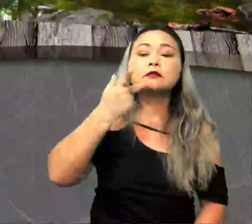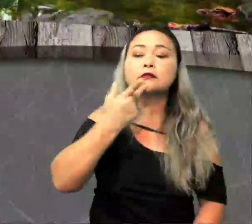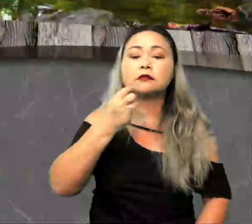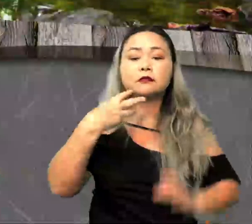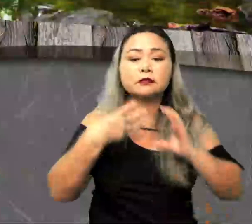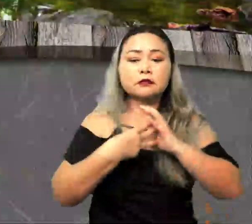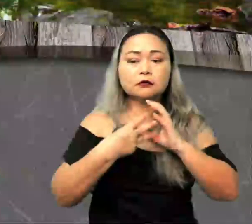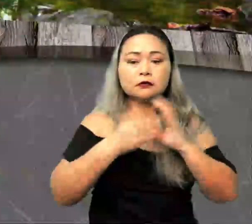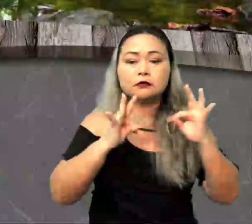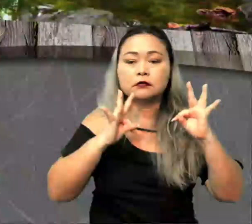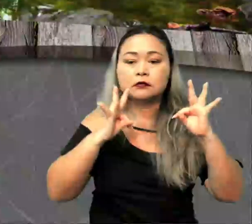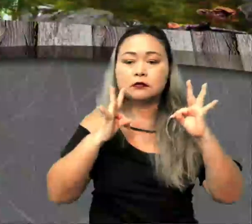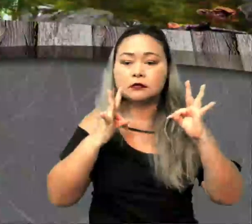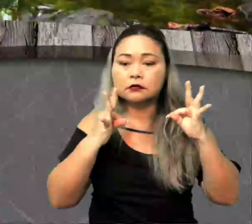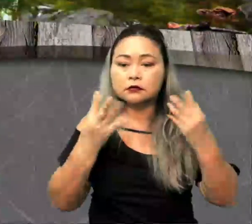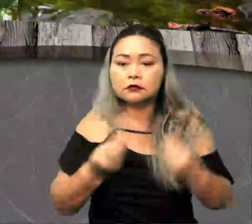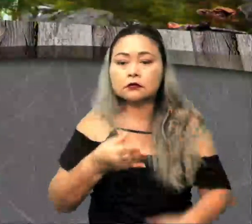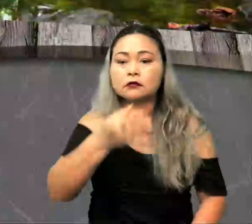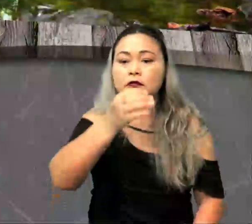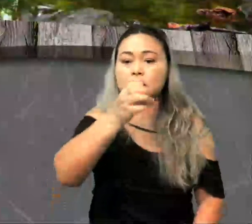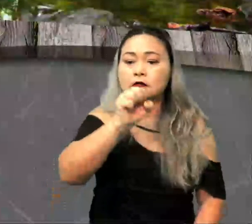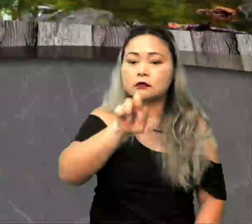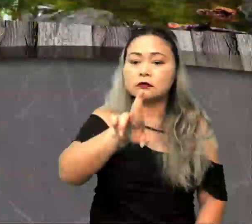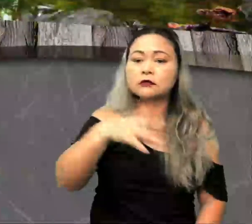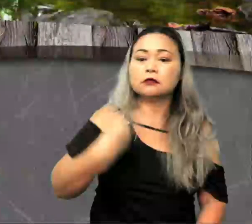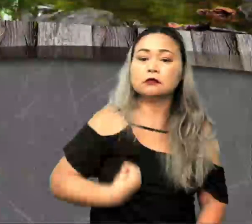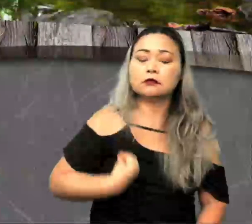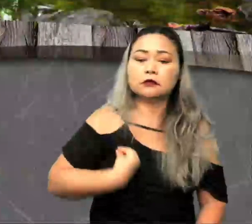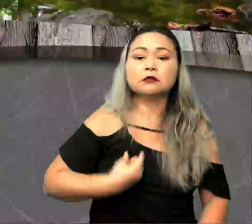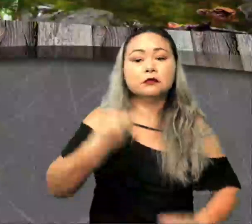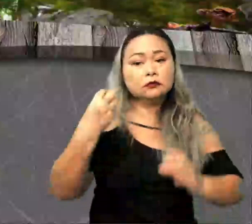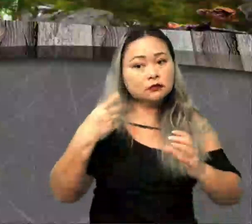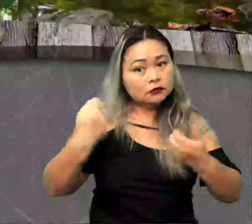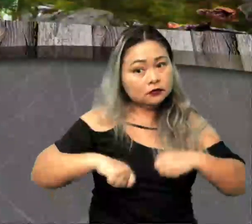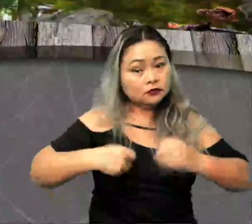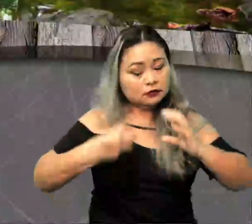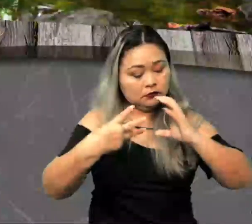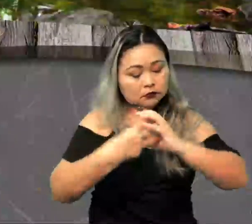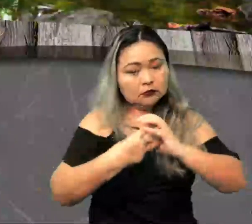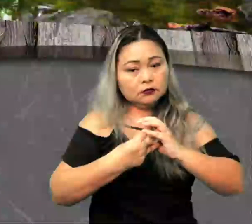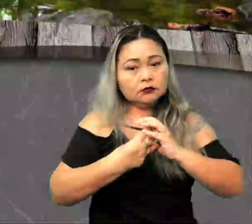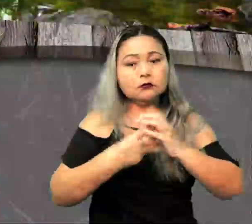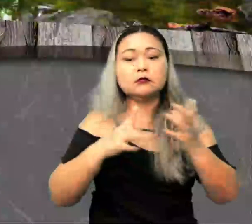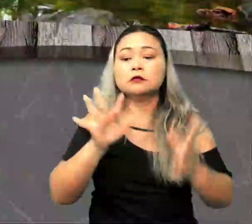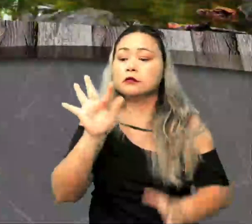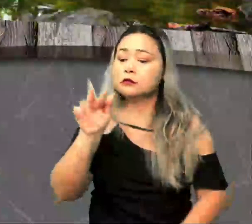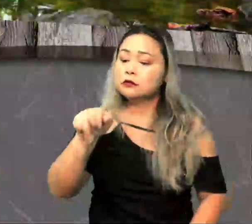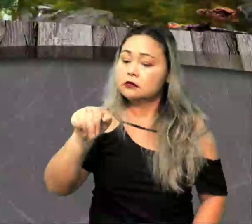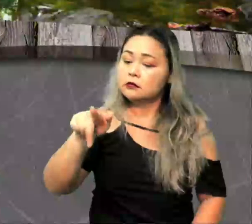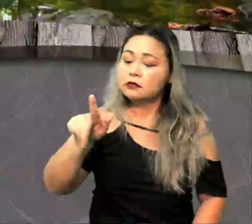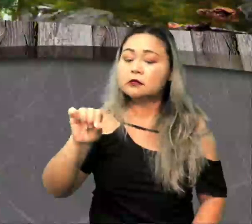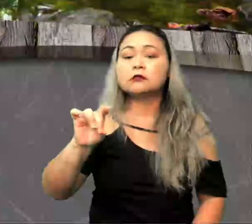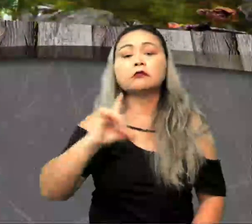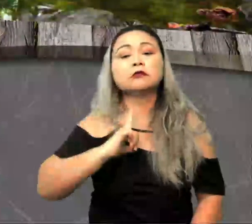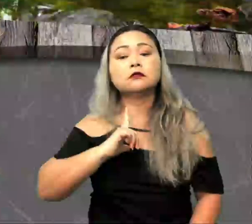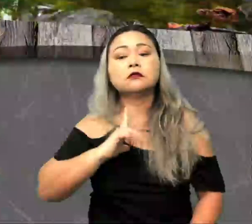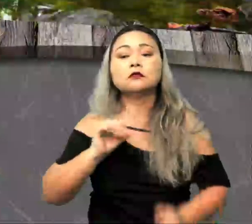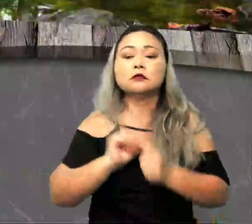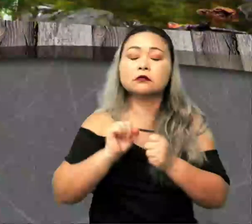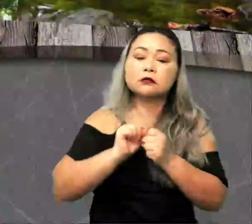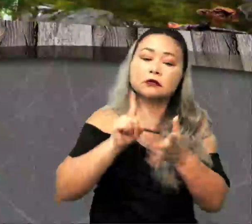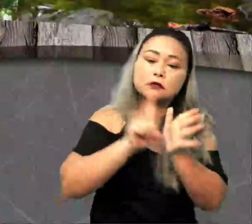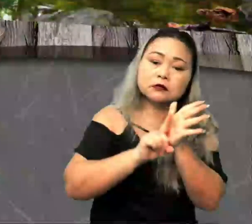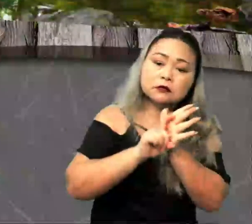que todo ser vivo precisa ser constituído de células. Então, nós vamos ter fungos, nós vamos ter as bactérias,